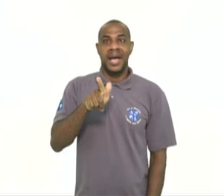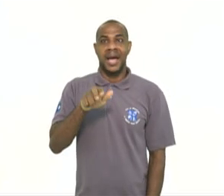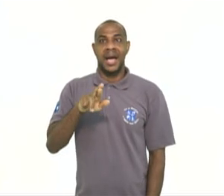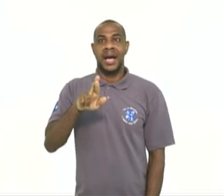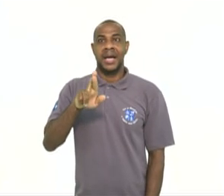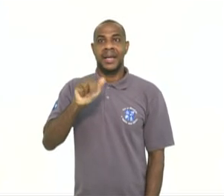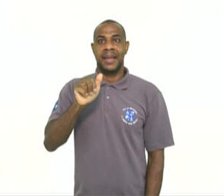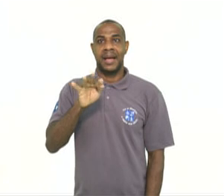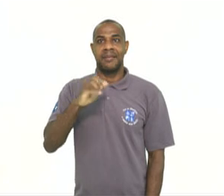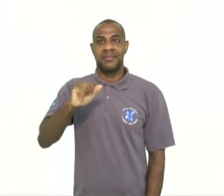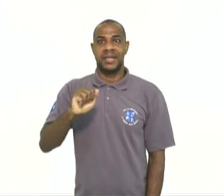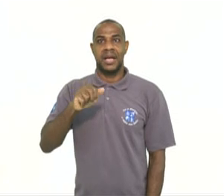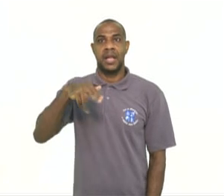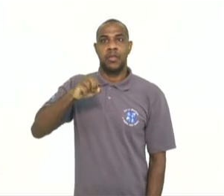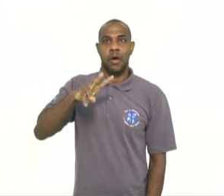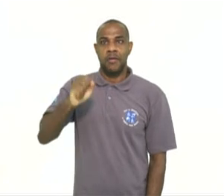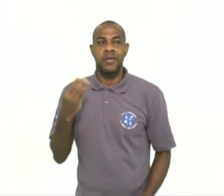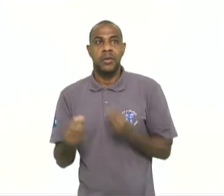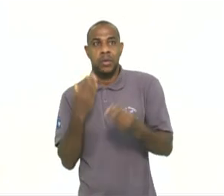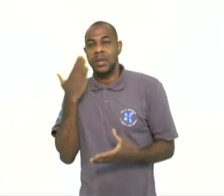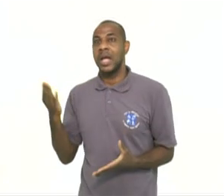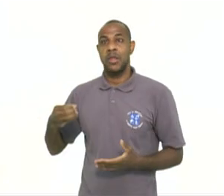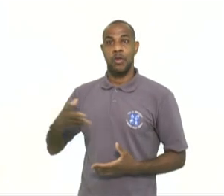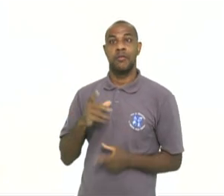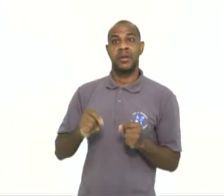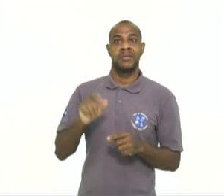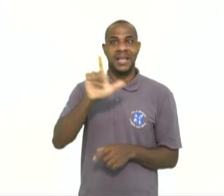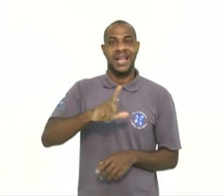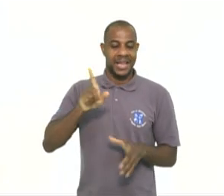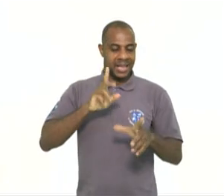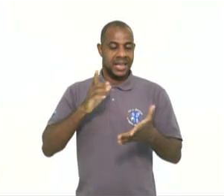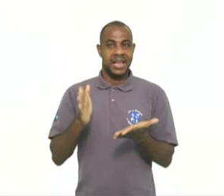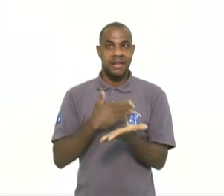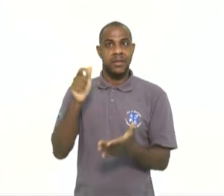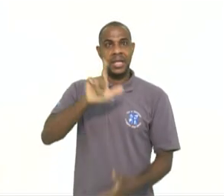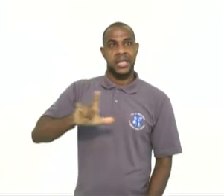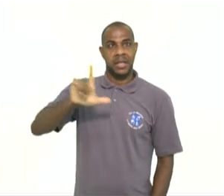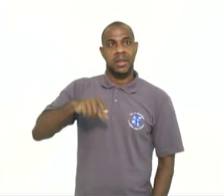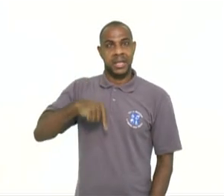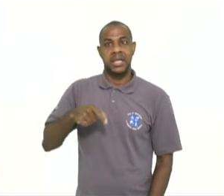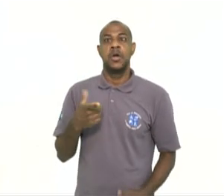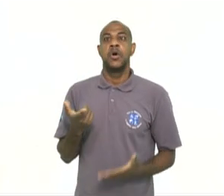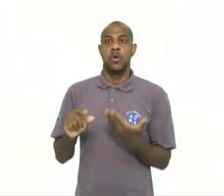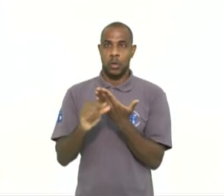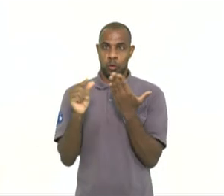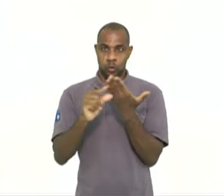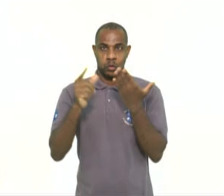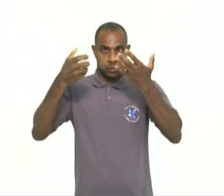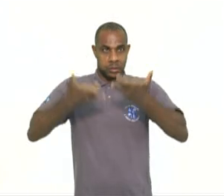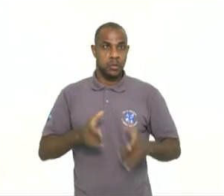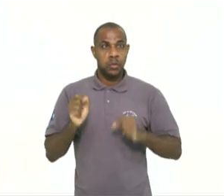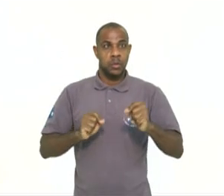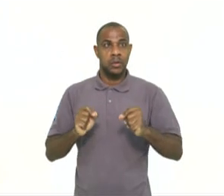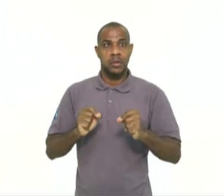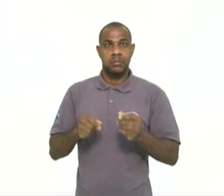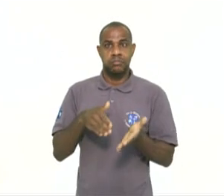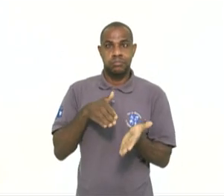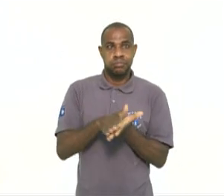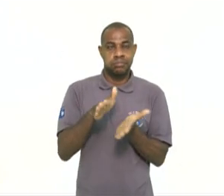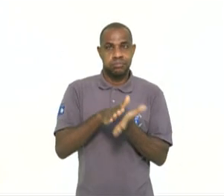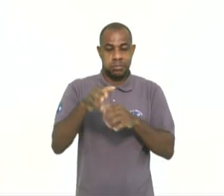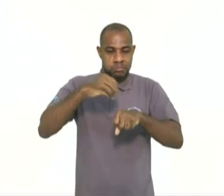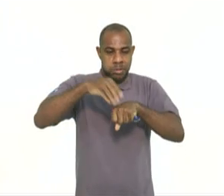são revistas mais próximas do que é um livro de literatura certo aqui os autores Normalmente eles fazem numa edição